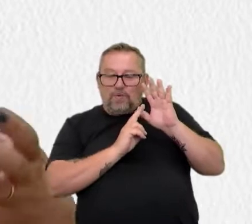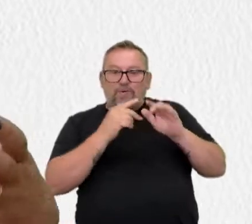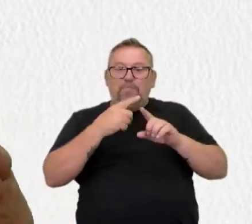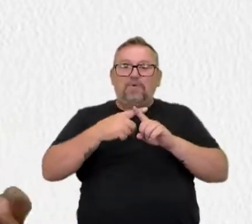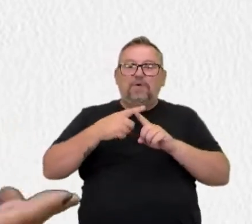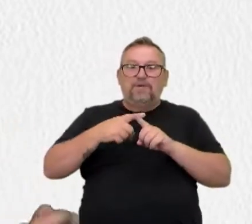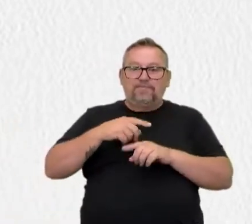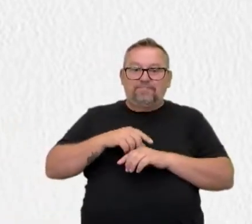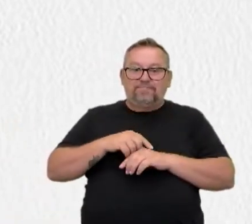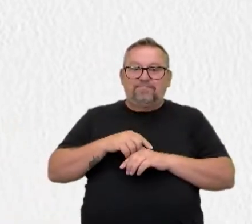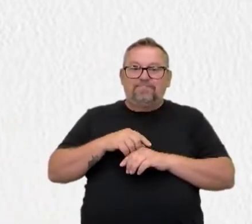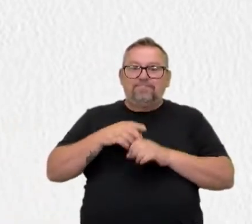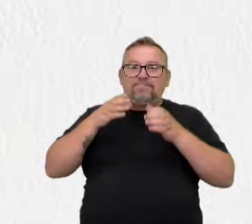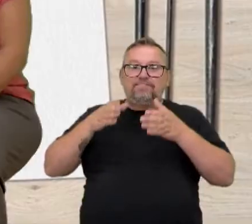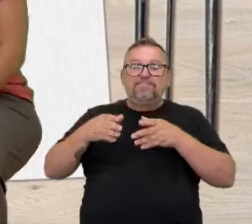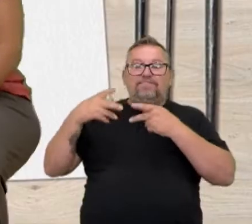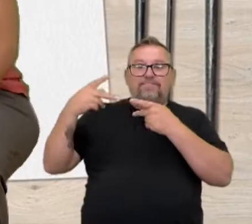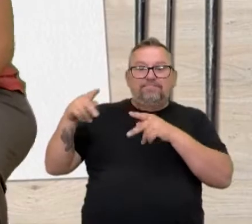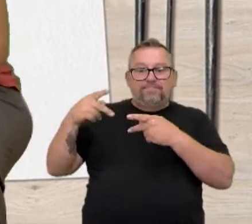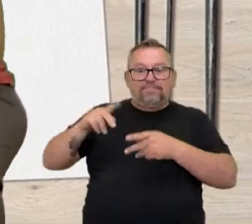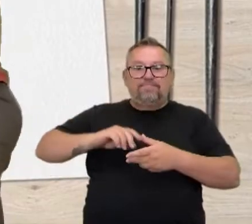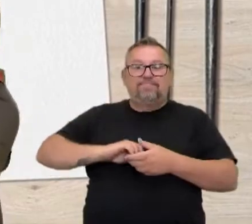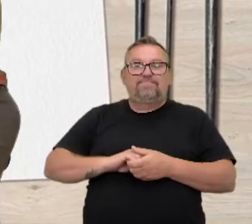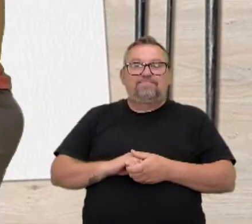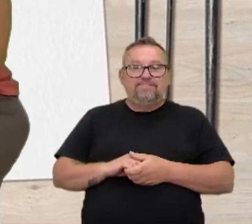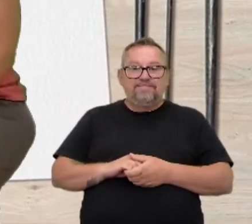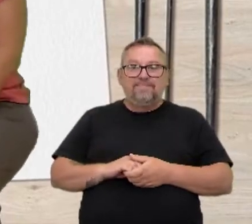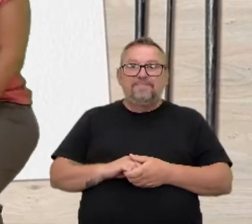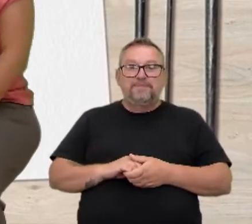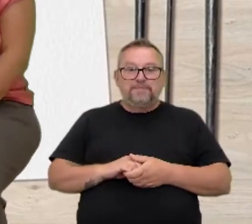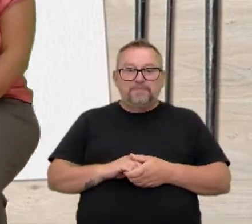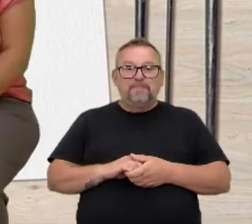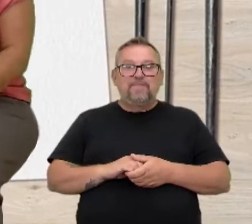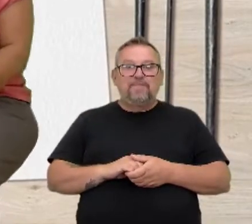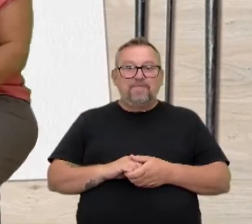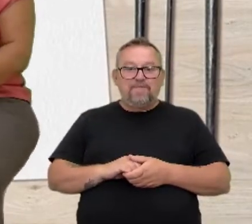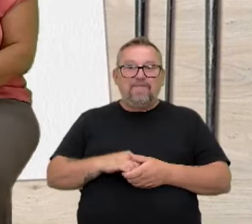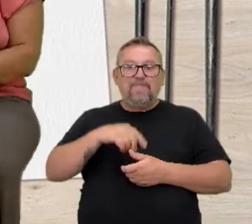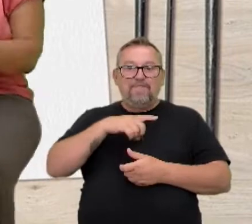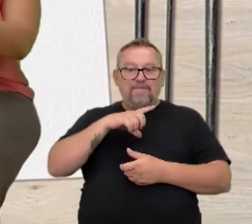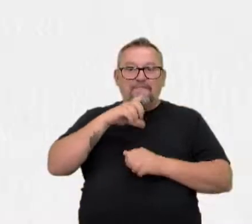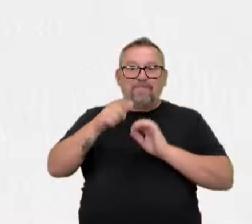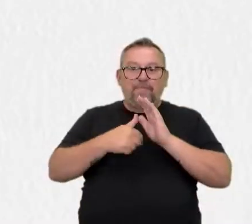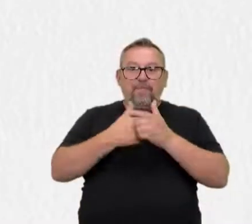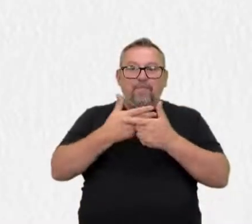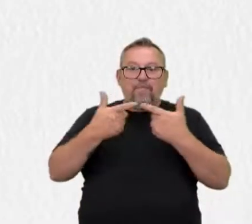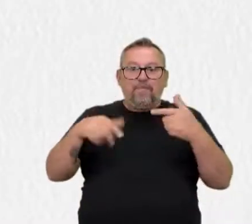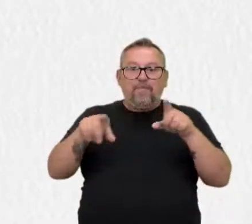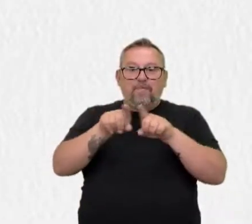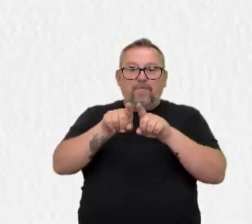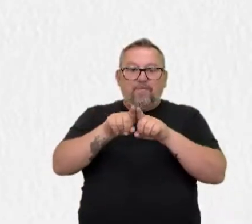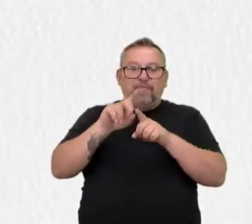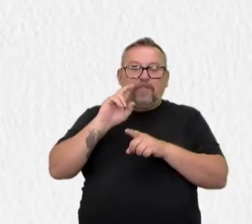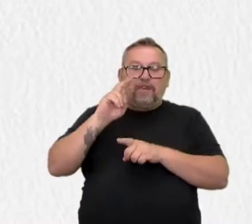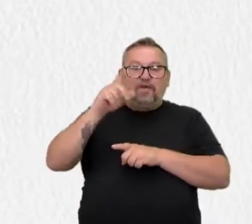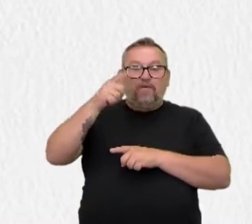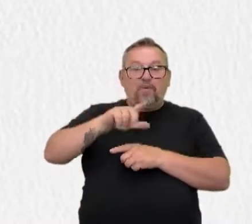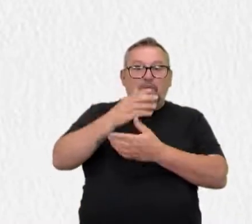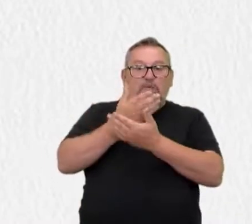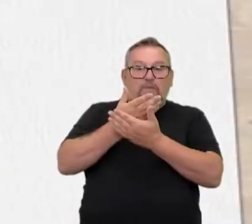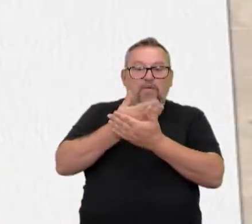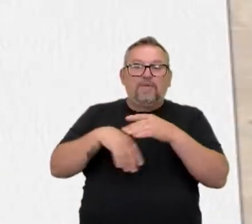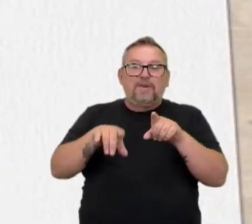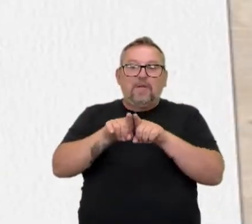motivos voltados à publicidade. Legal. Olha só, e tem a ver Diferente. muito com as frases geradoras que nós tínhamos conversado em uma outra aula, né, Prof.